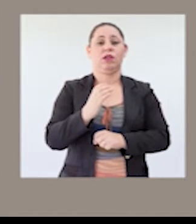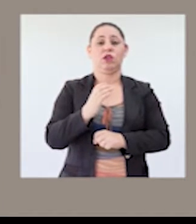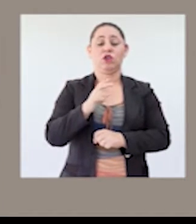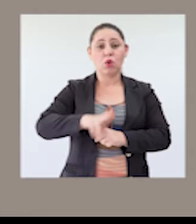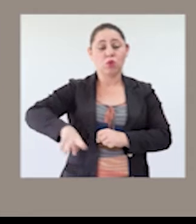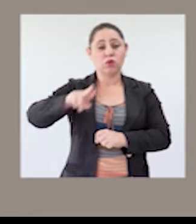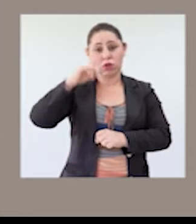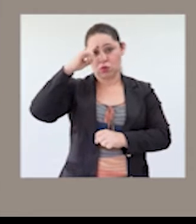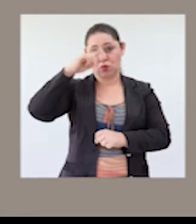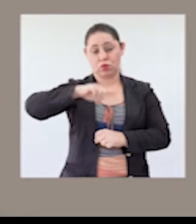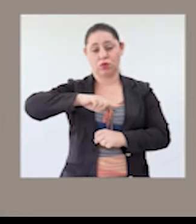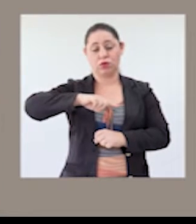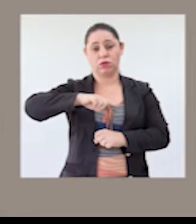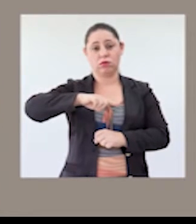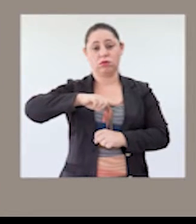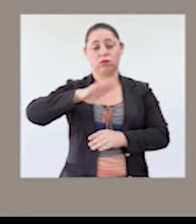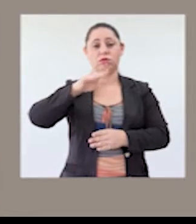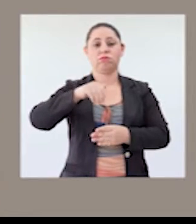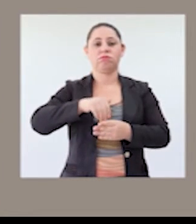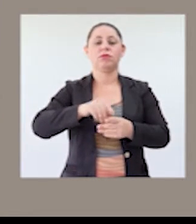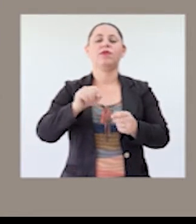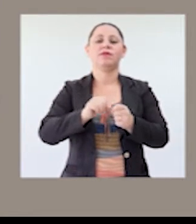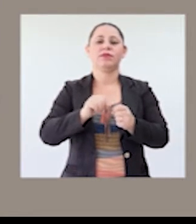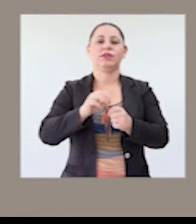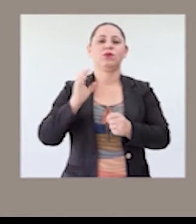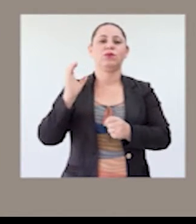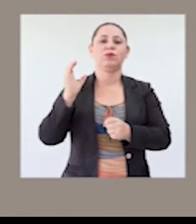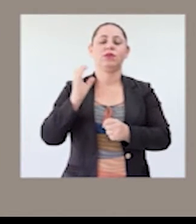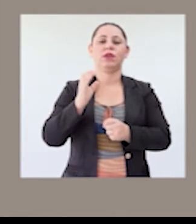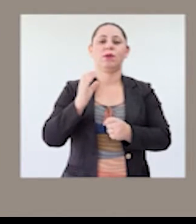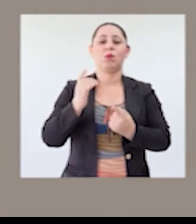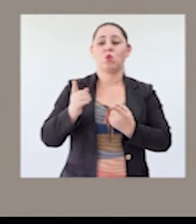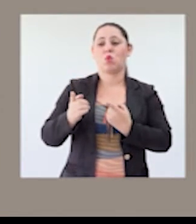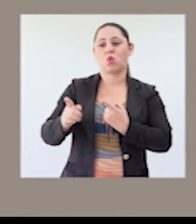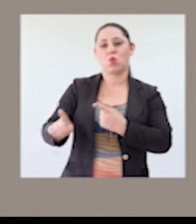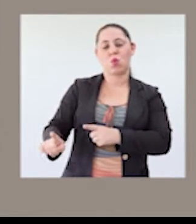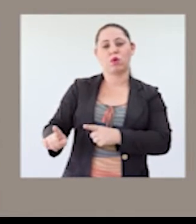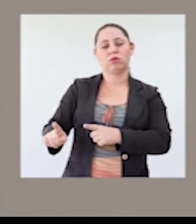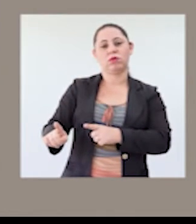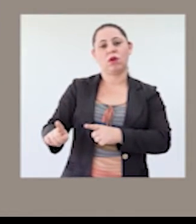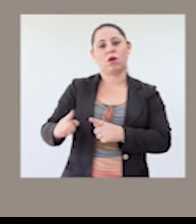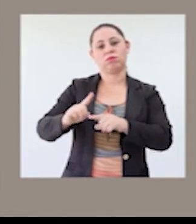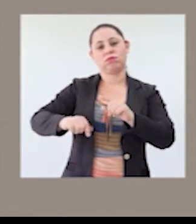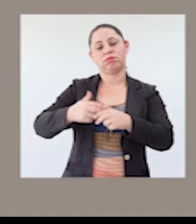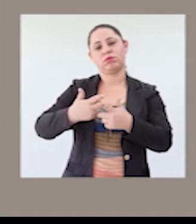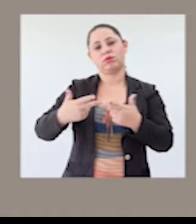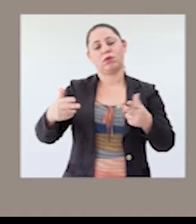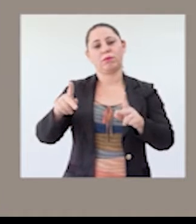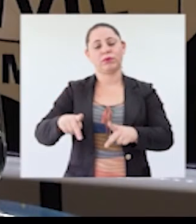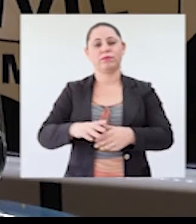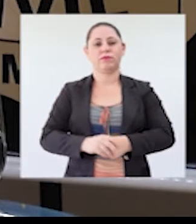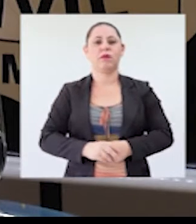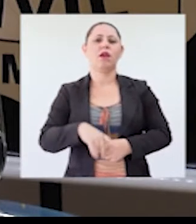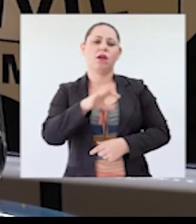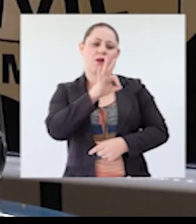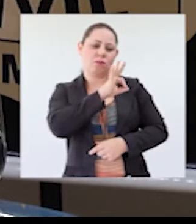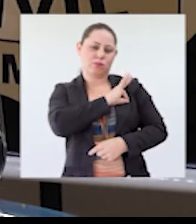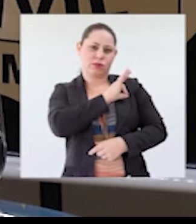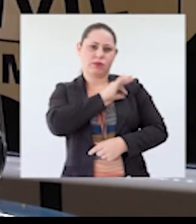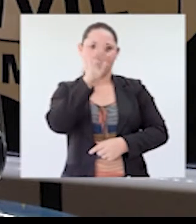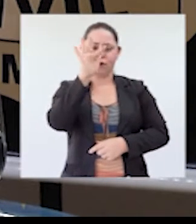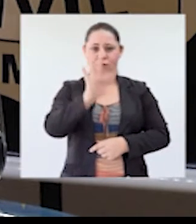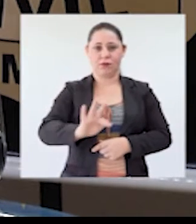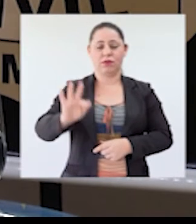que esteja sendo utilizado no dia da eleição, estará cometendo um crime contra o patrimônio público. Tanto a